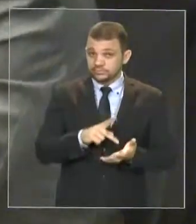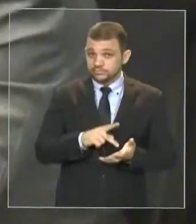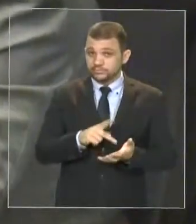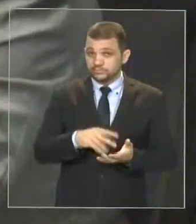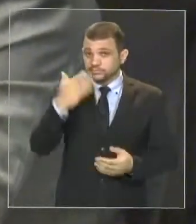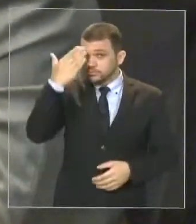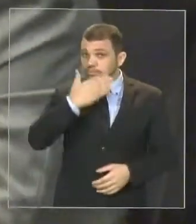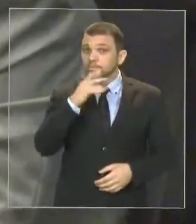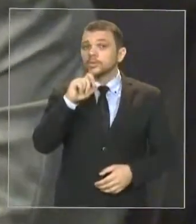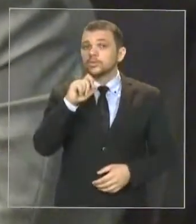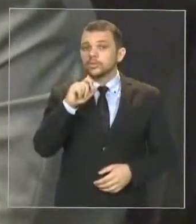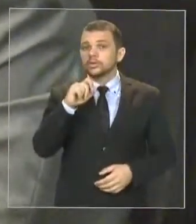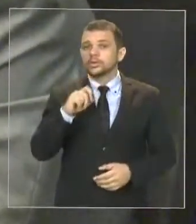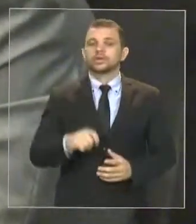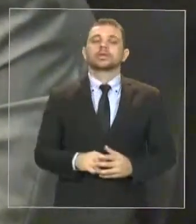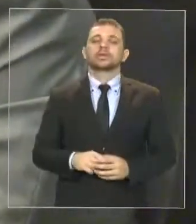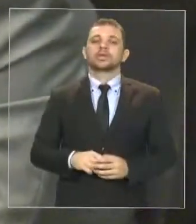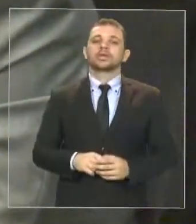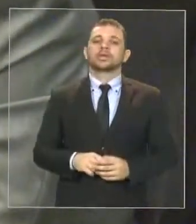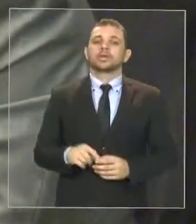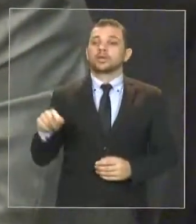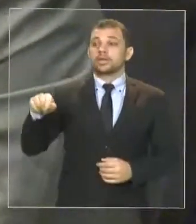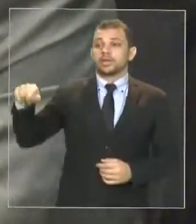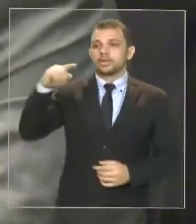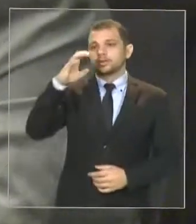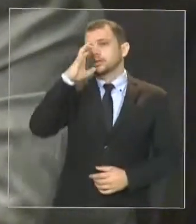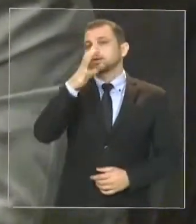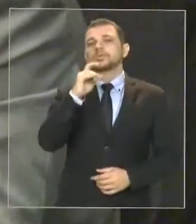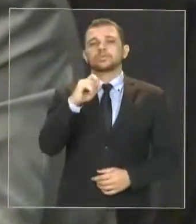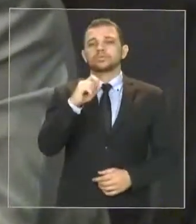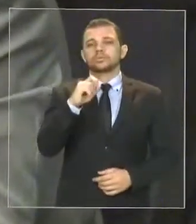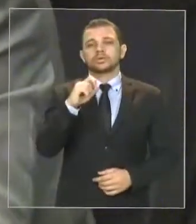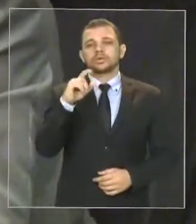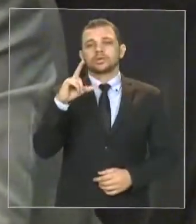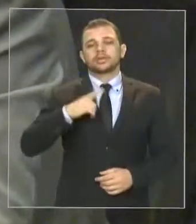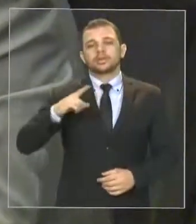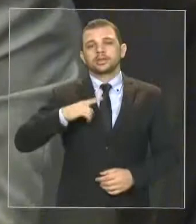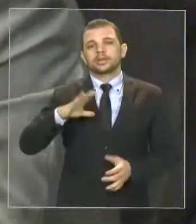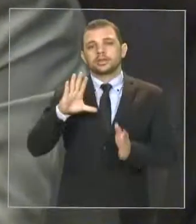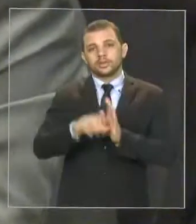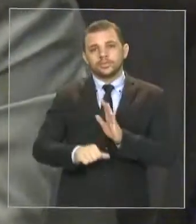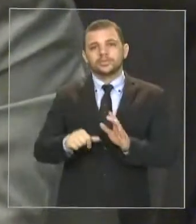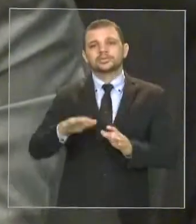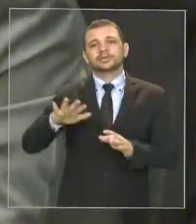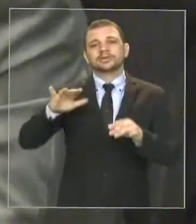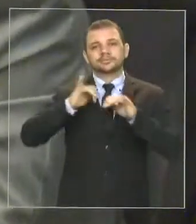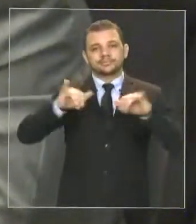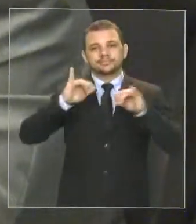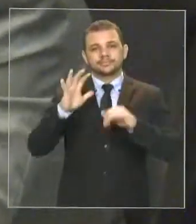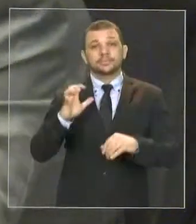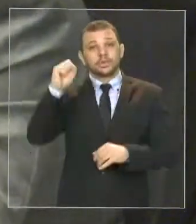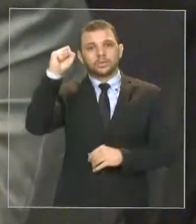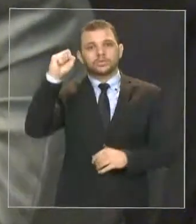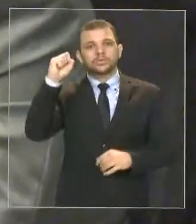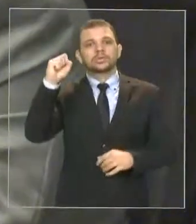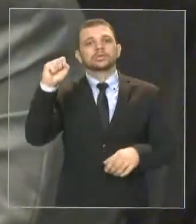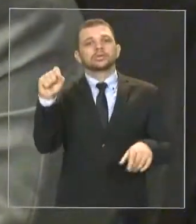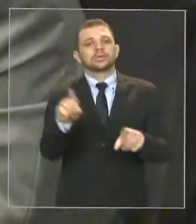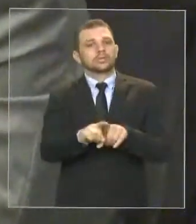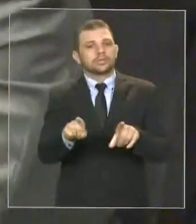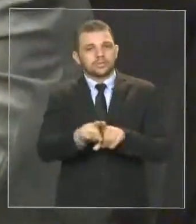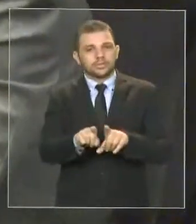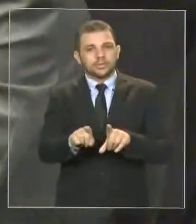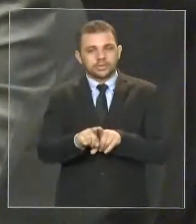que eles acusam o golpe, através das mídias comunistas, através do patrulhamento